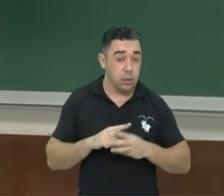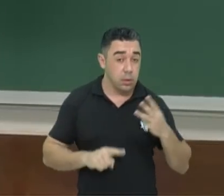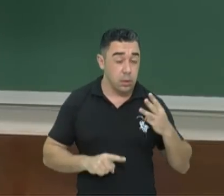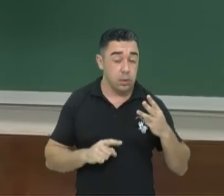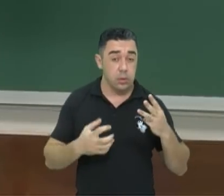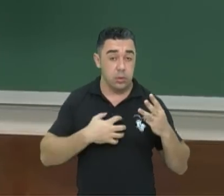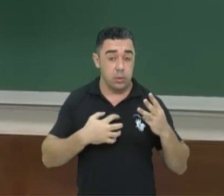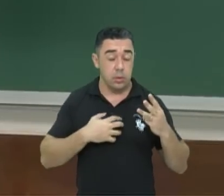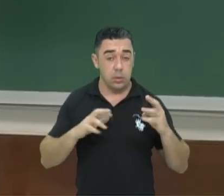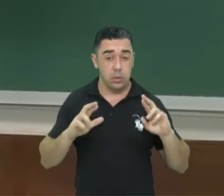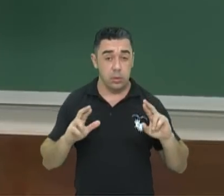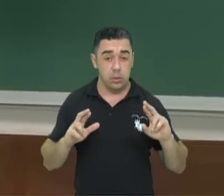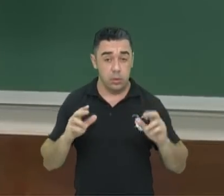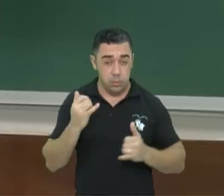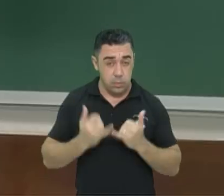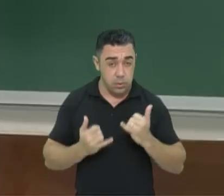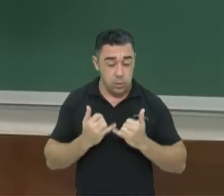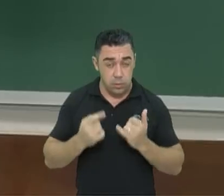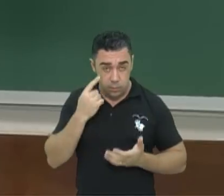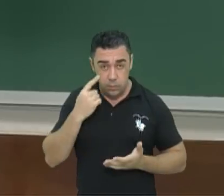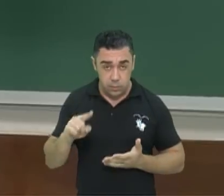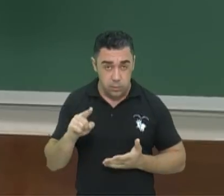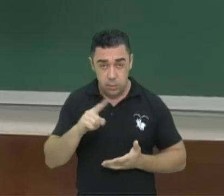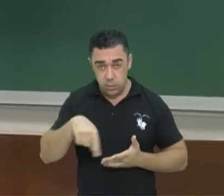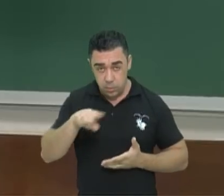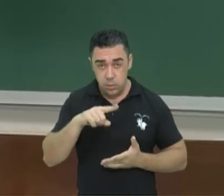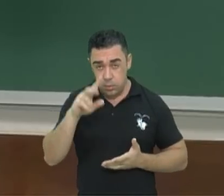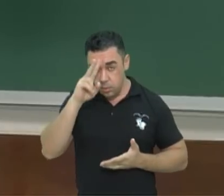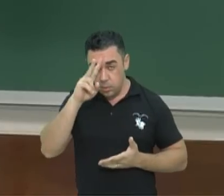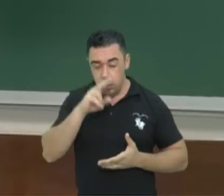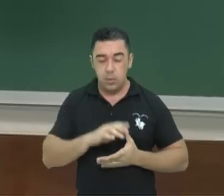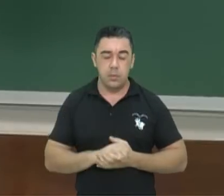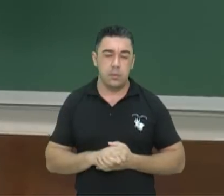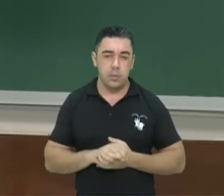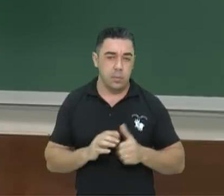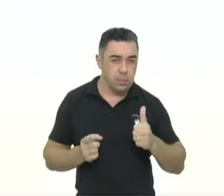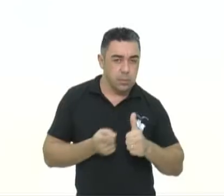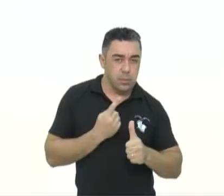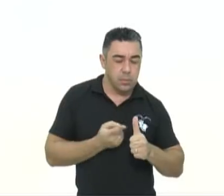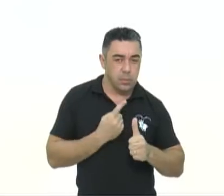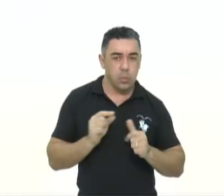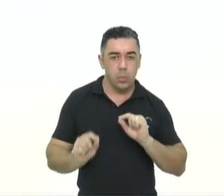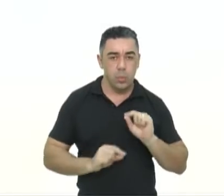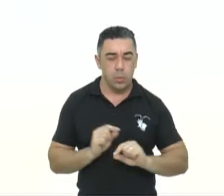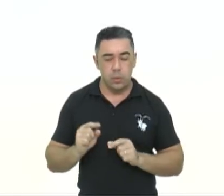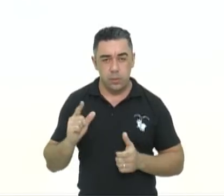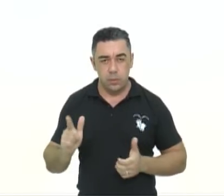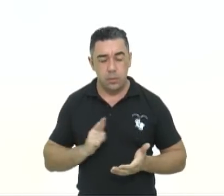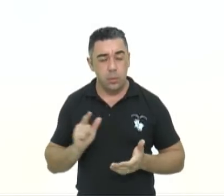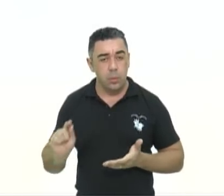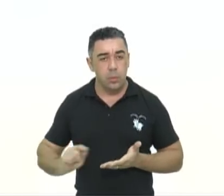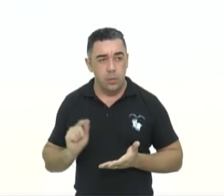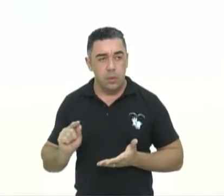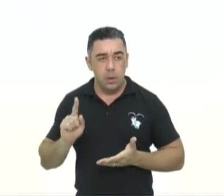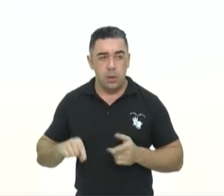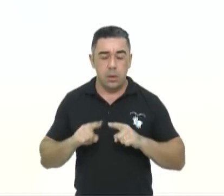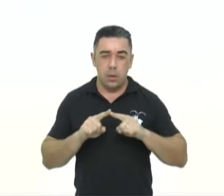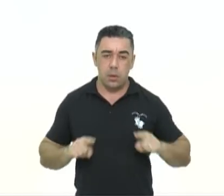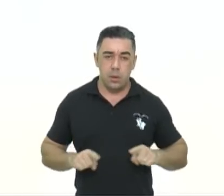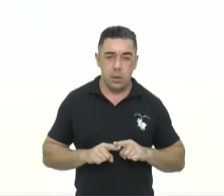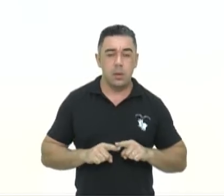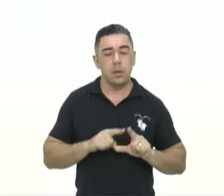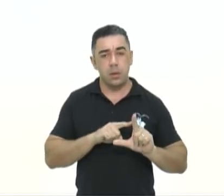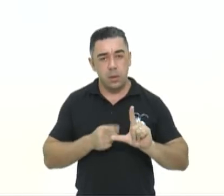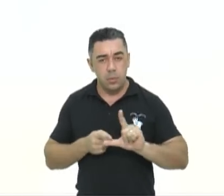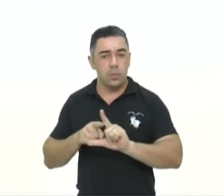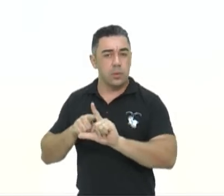casos de triângulos semelhantes. Vamos lá ver se você lembra. Então, no primeiro caso, nós temos ângulo-ângulo. O